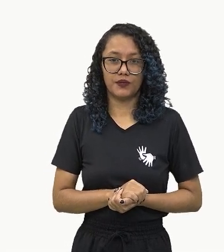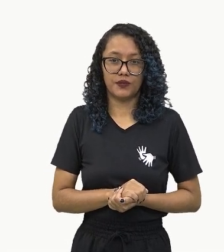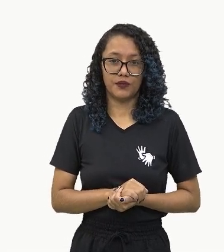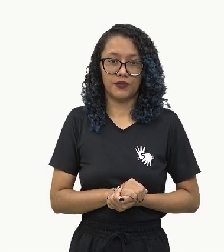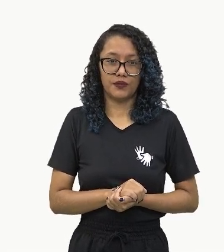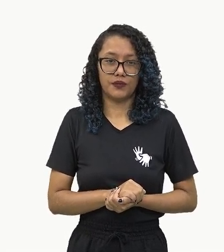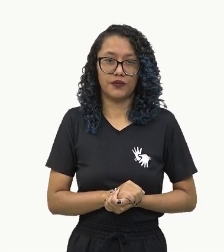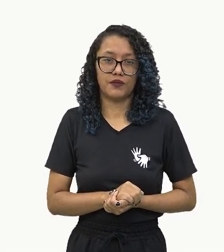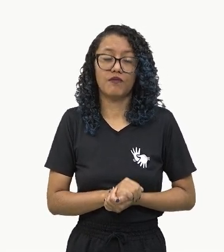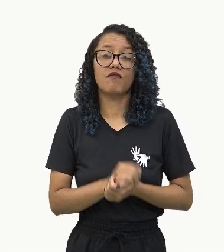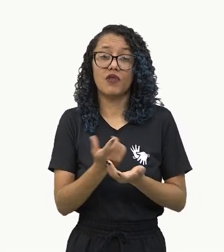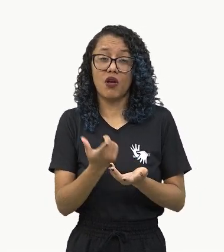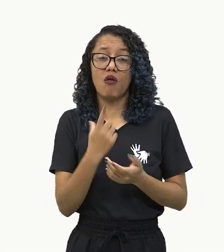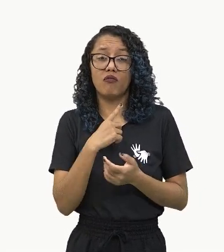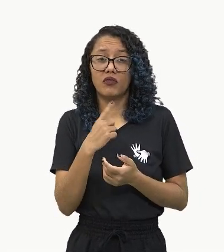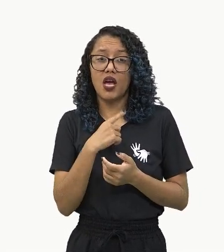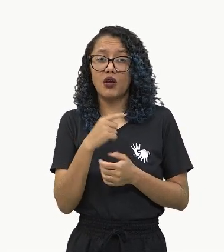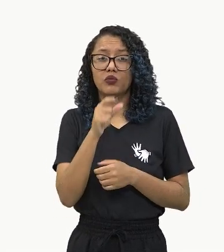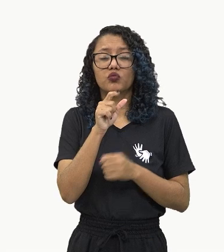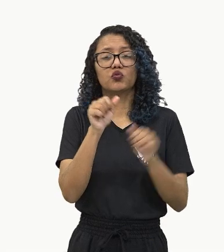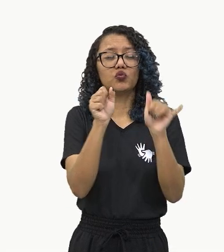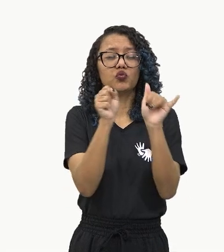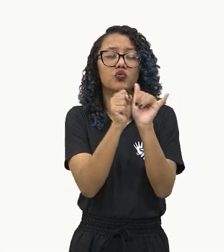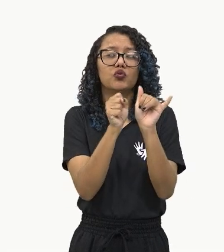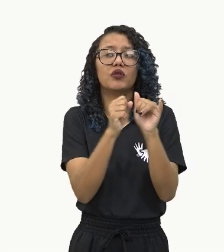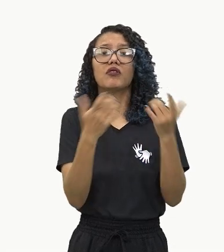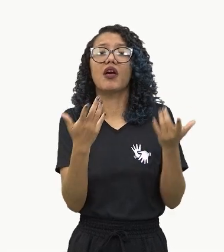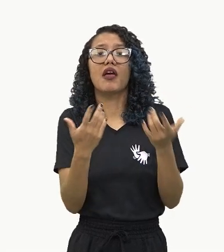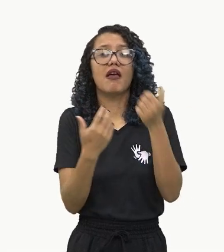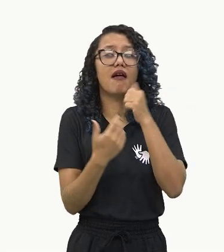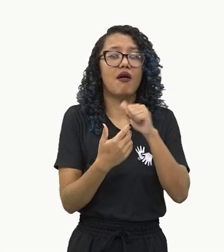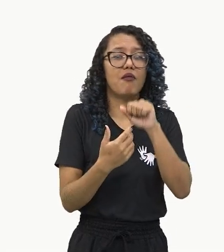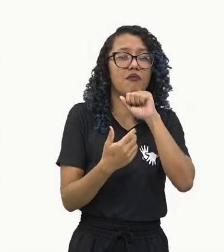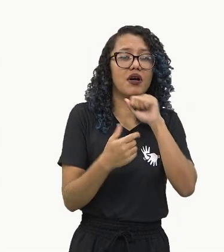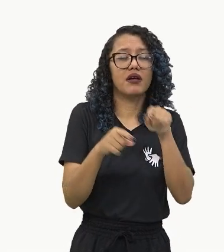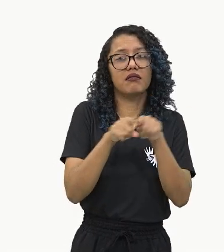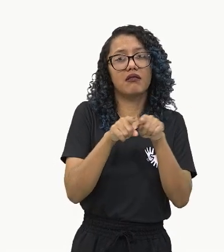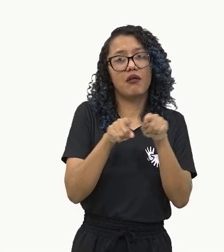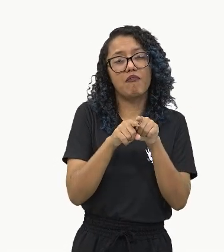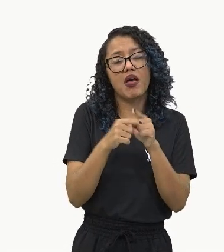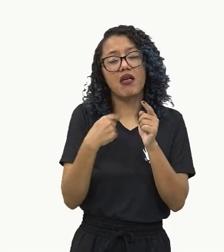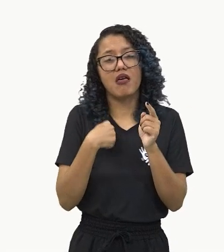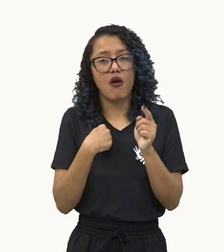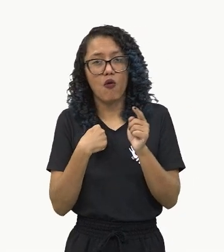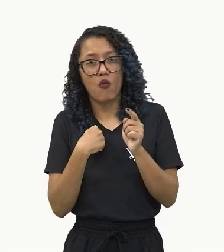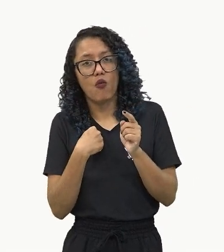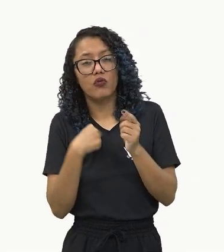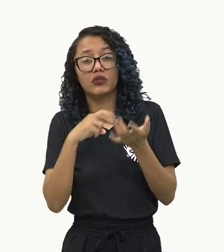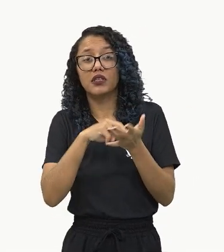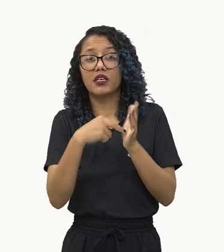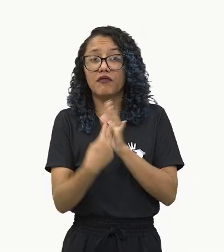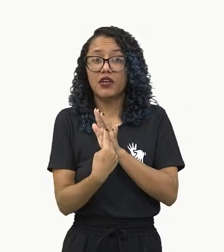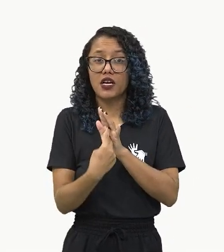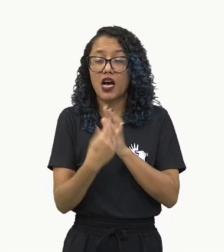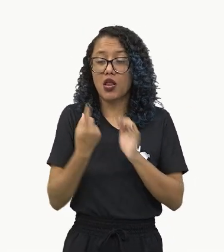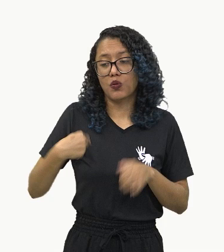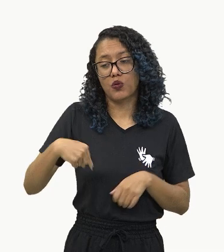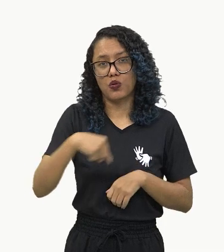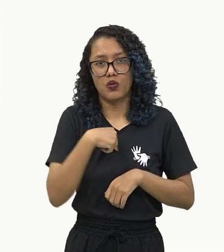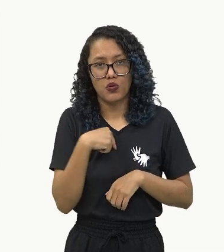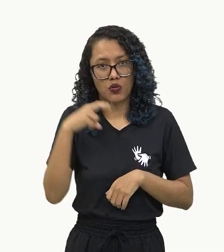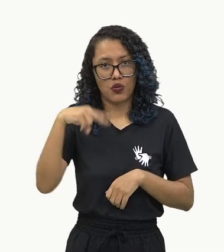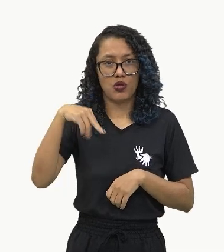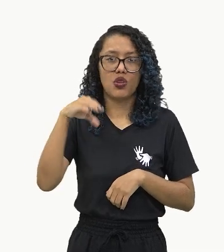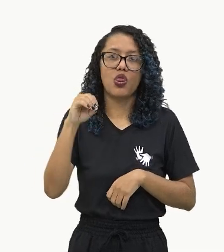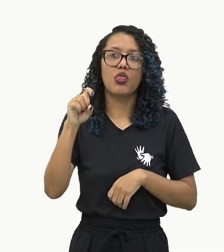mi mamá y yo. Ou seja, nós, a minha mãe e eu, né? Temos aqui mais um